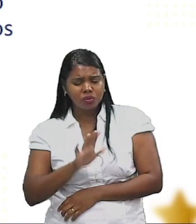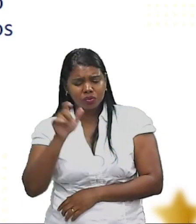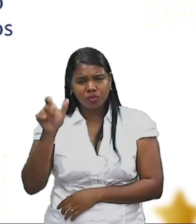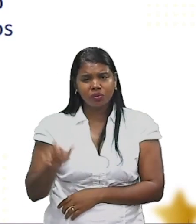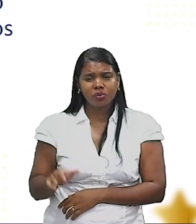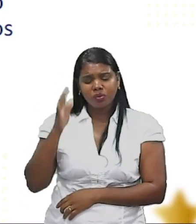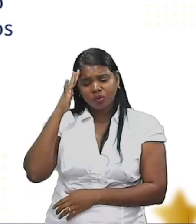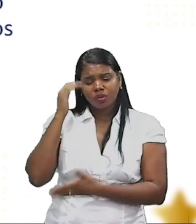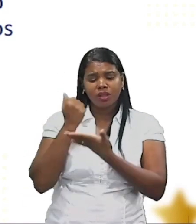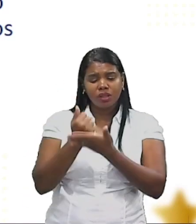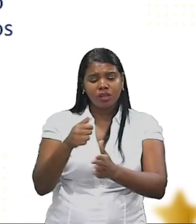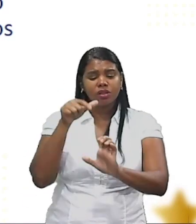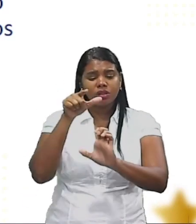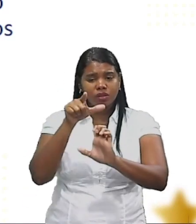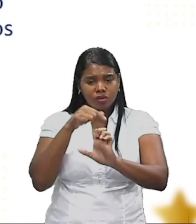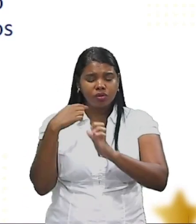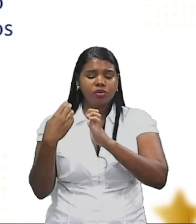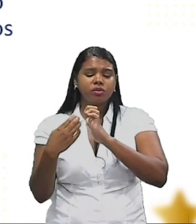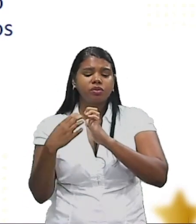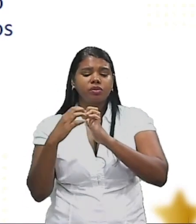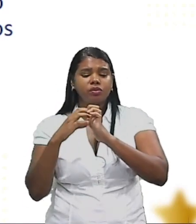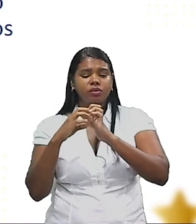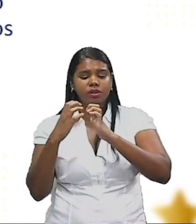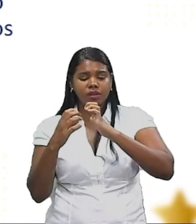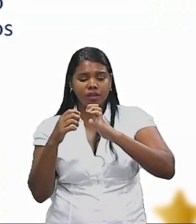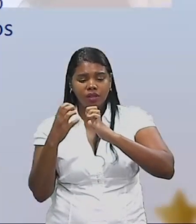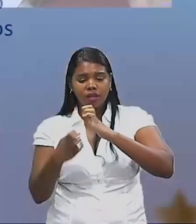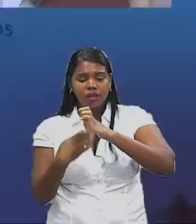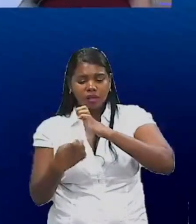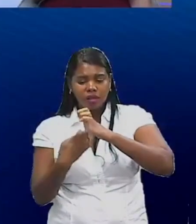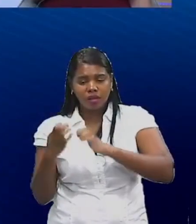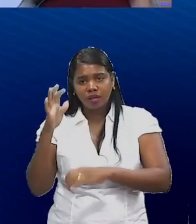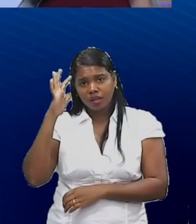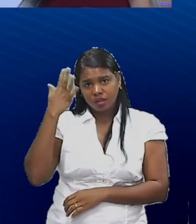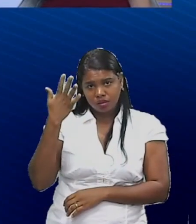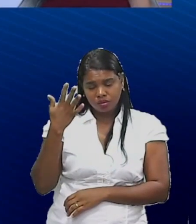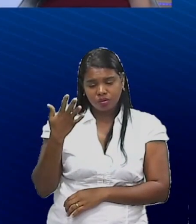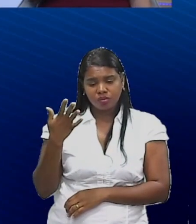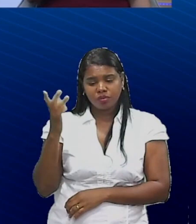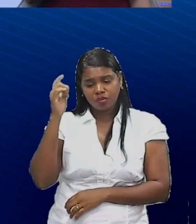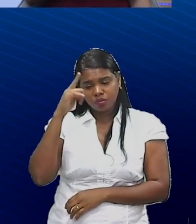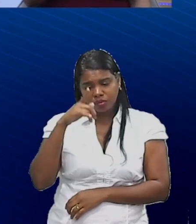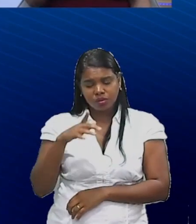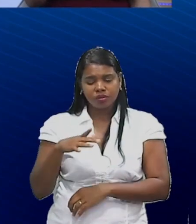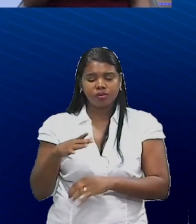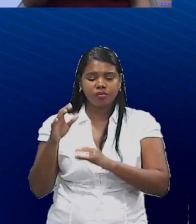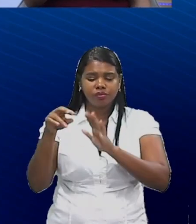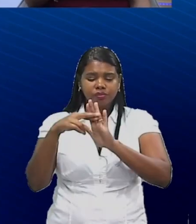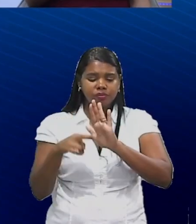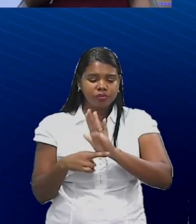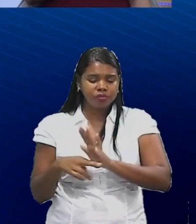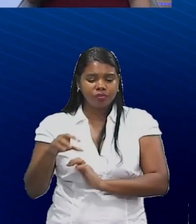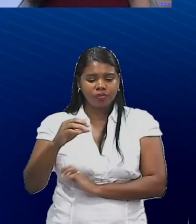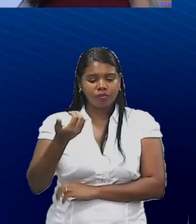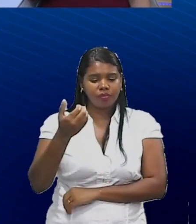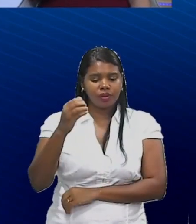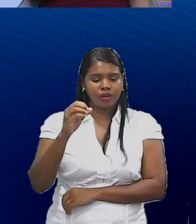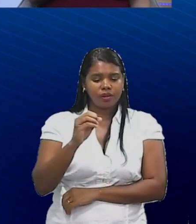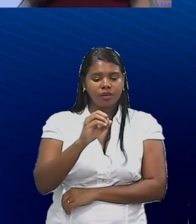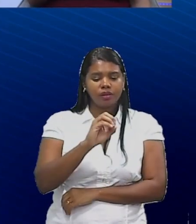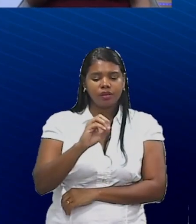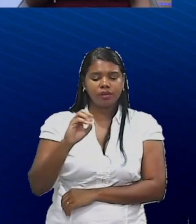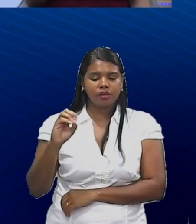e ajudar a empresa a tentar resolver esse caso um pouco mais complicado da melhor forma. A outra norma é a 10.004, diretrizes